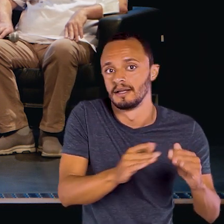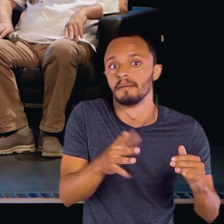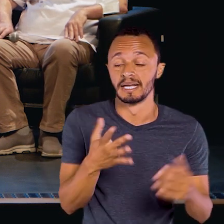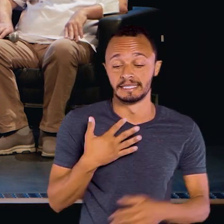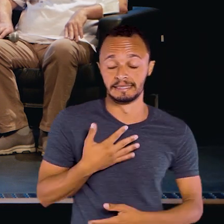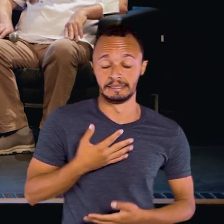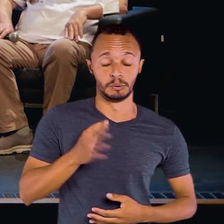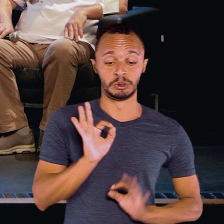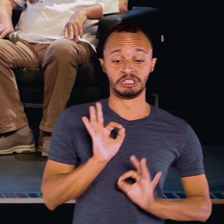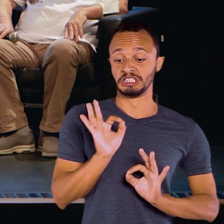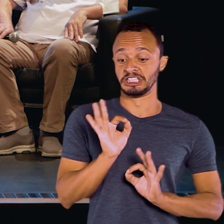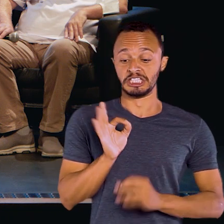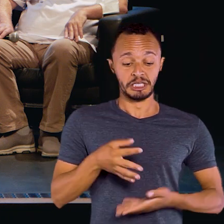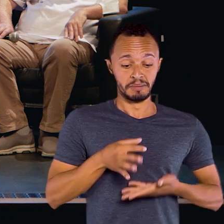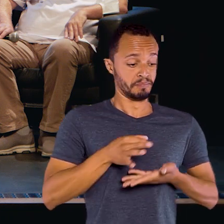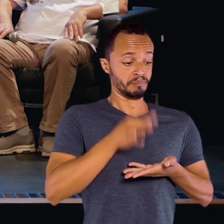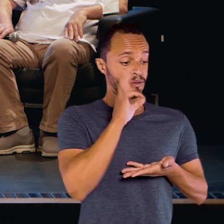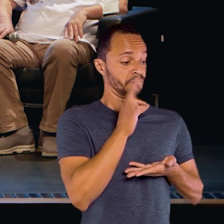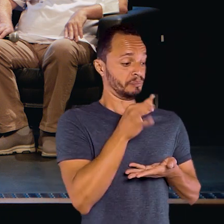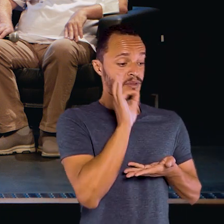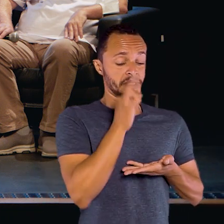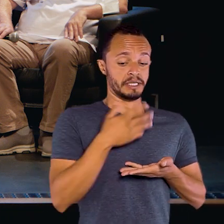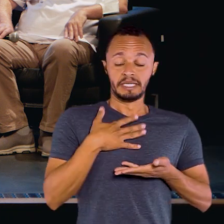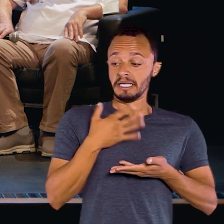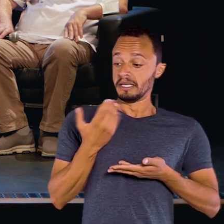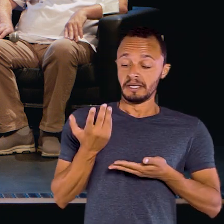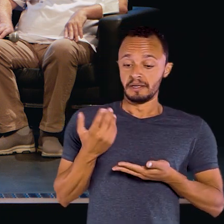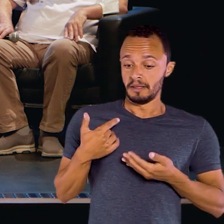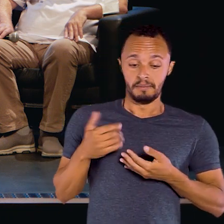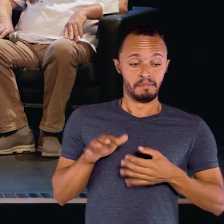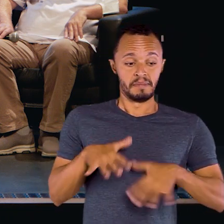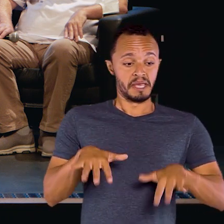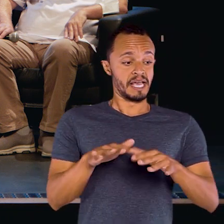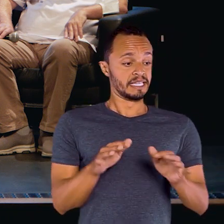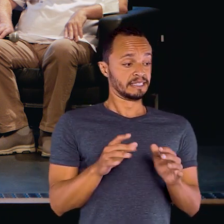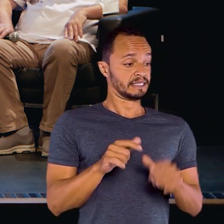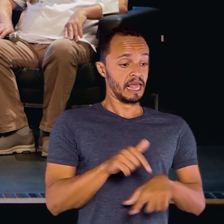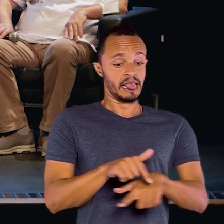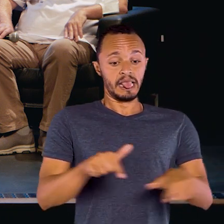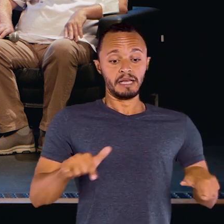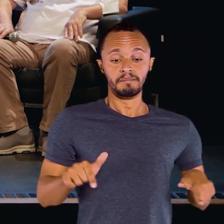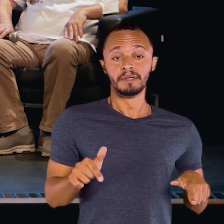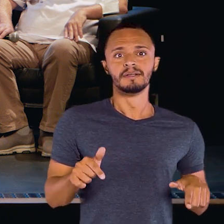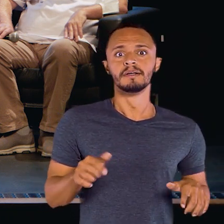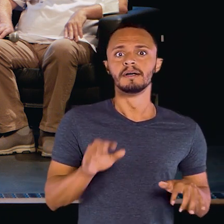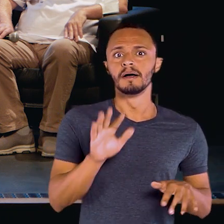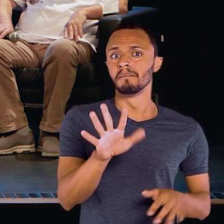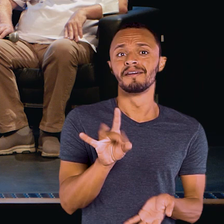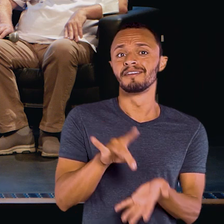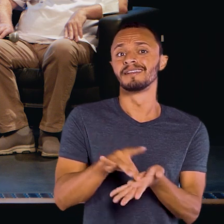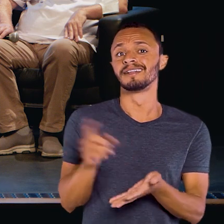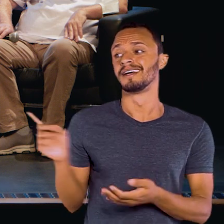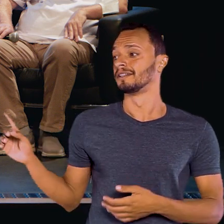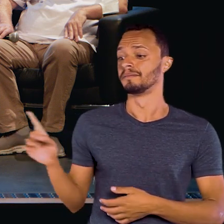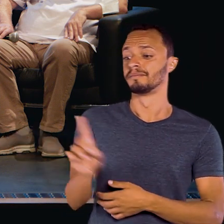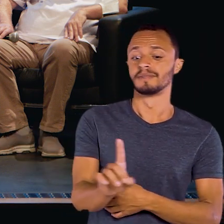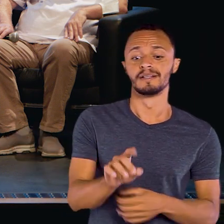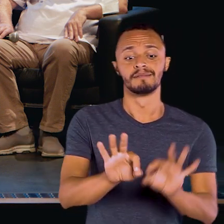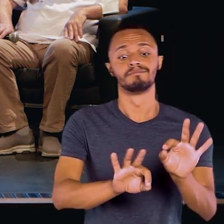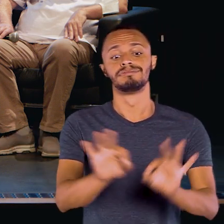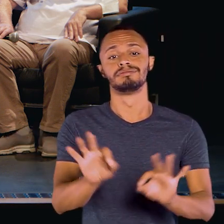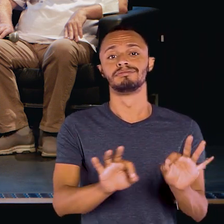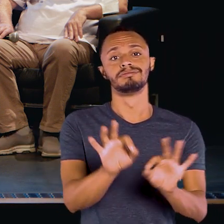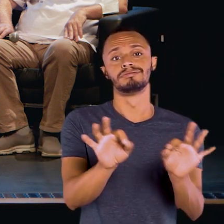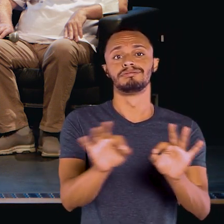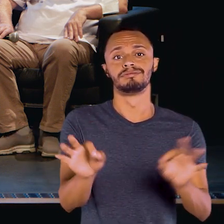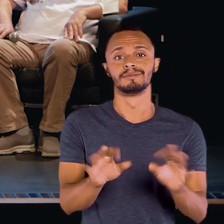o hoje é dia de branco, né? A gente precisa questionar, e os espaços estão aí com ouvido e boca.